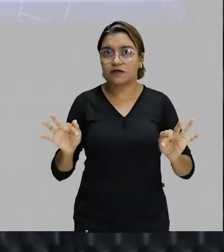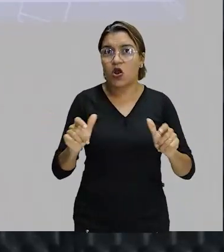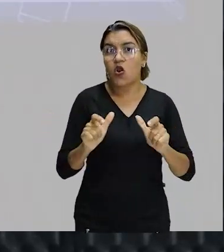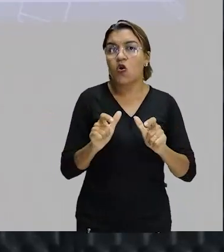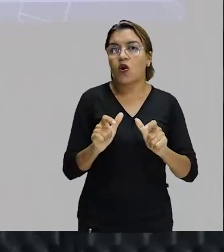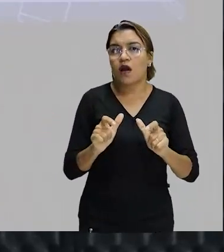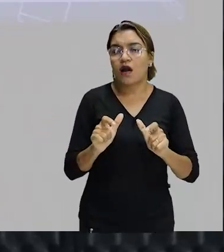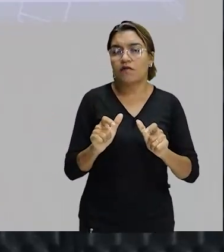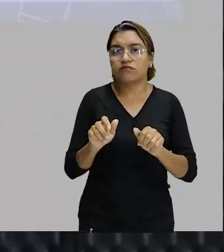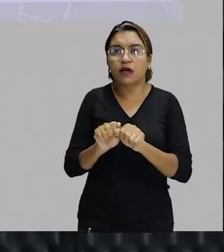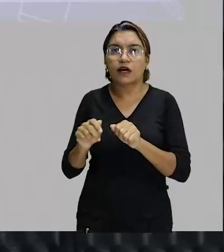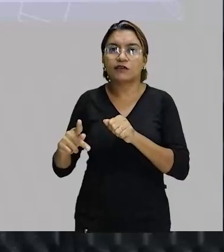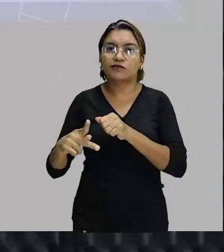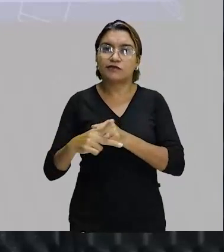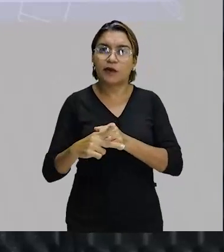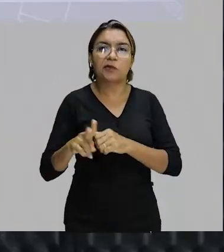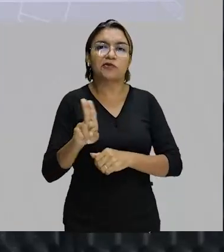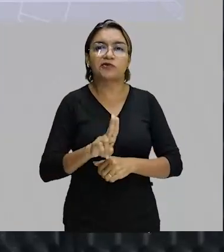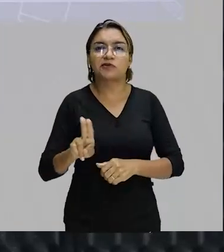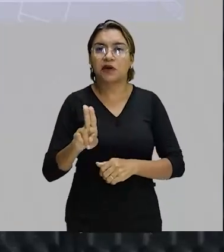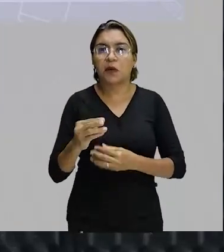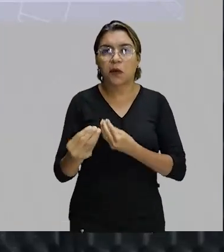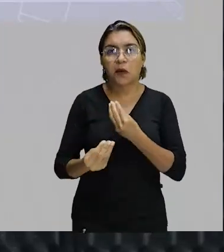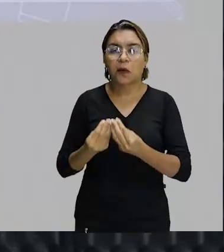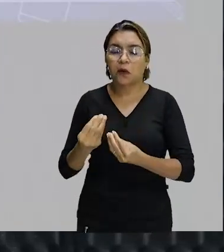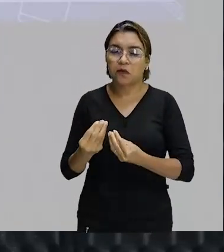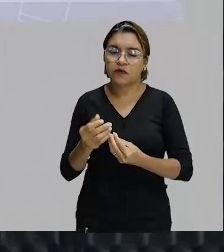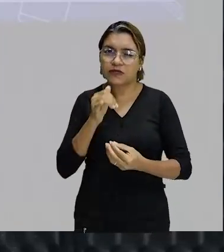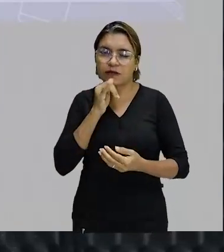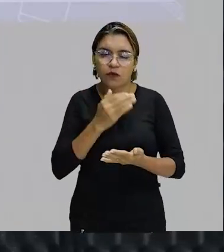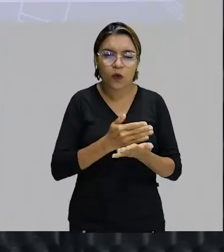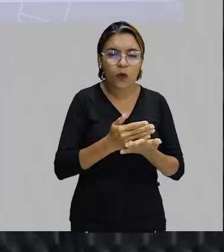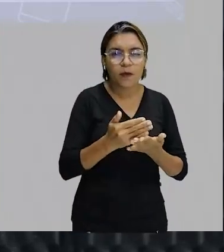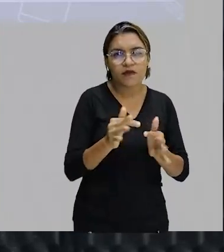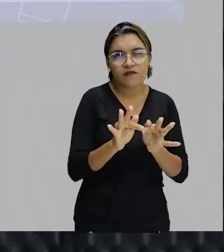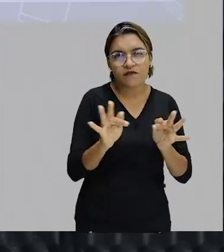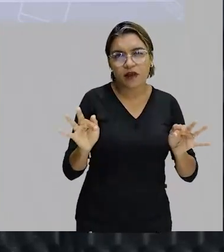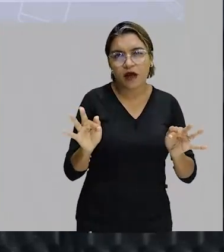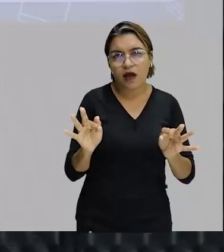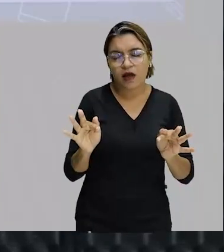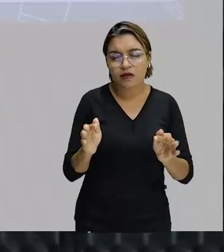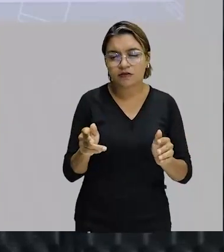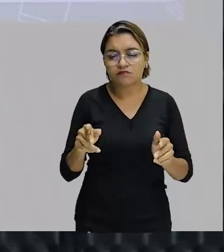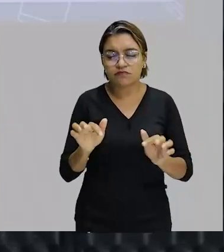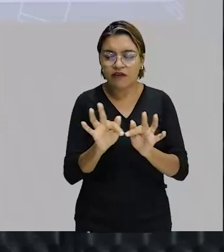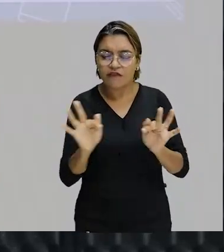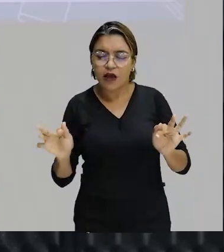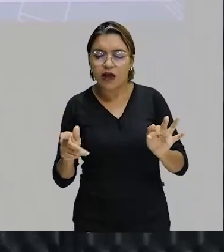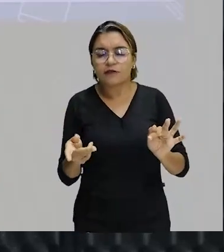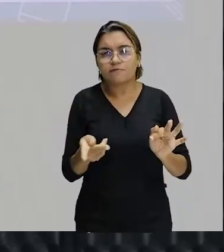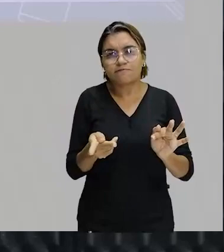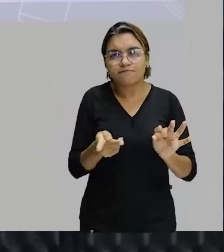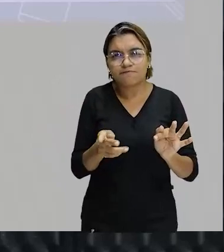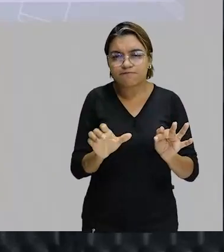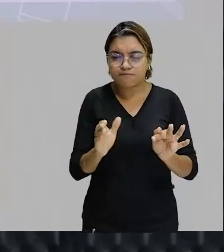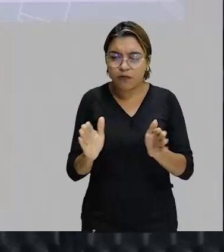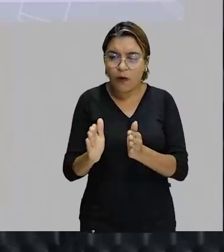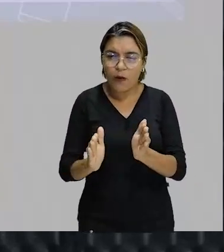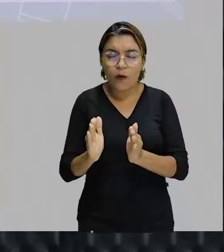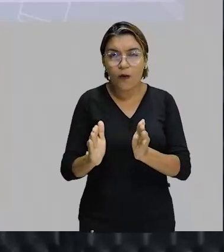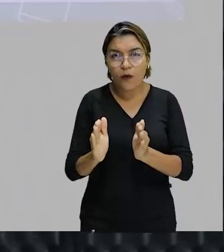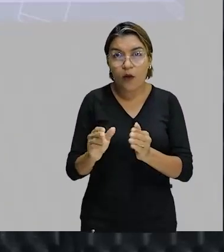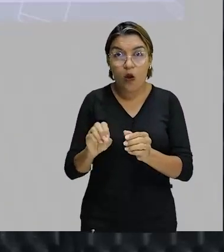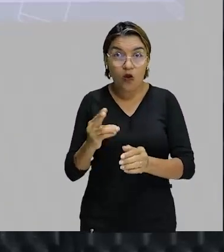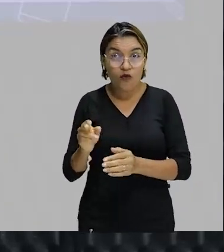esse advérbio. Então nós podemos escrevê-los no início da frase, no meio da frase, depois da frase, sempre considerando a